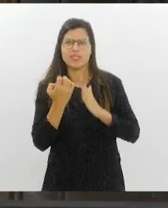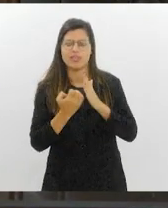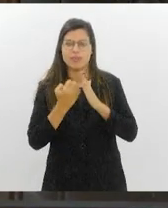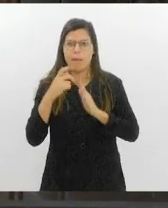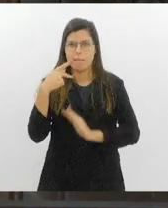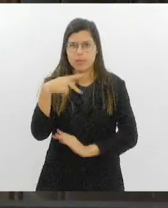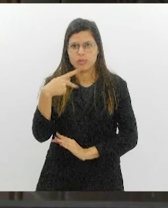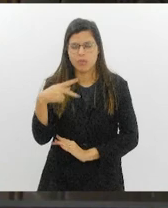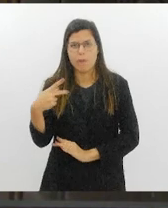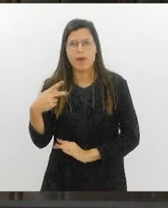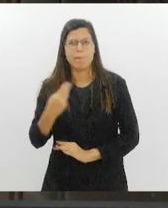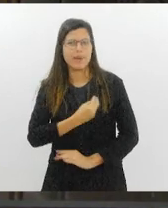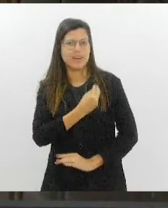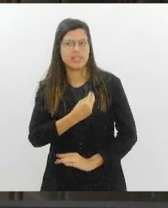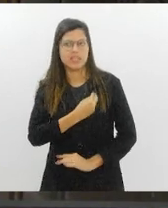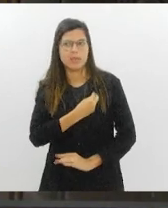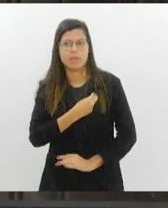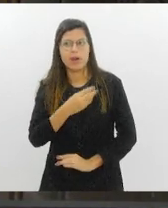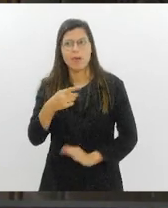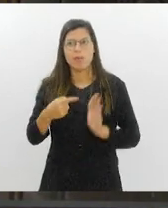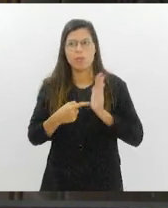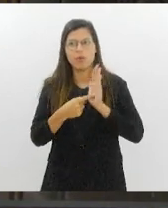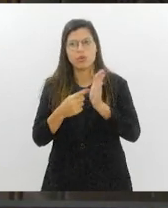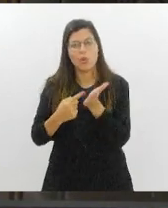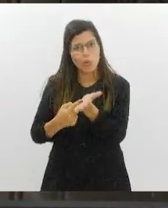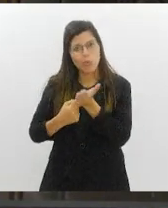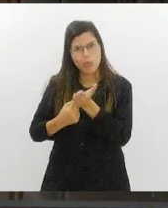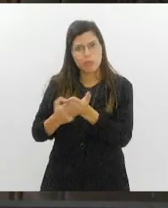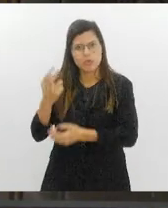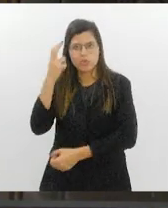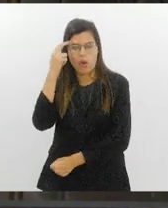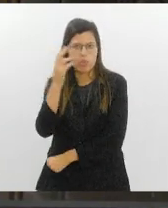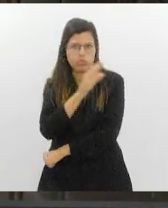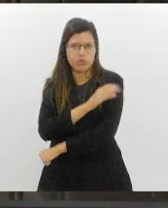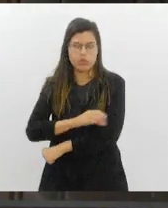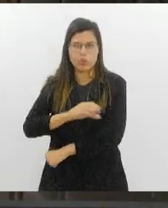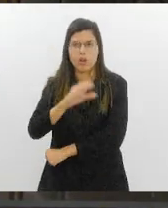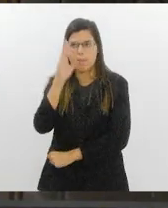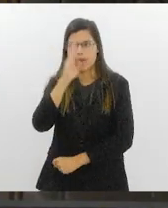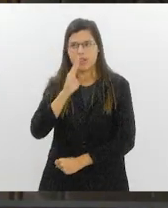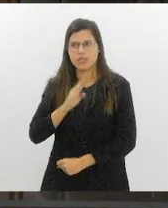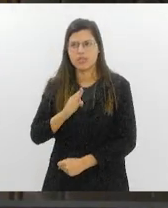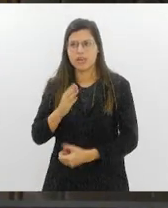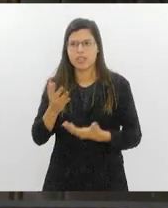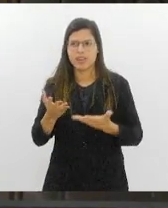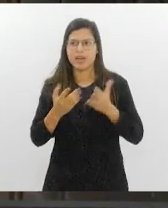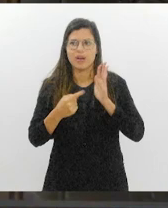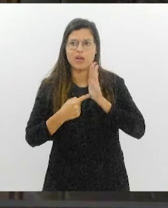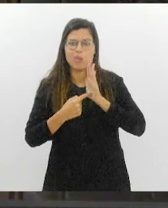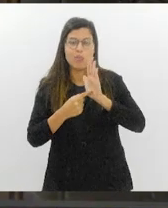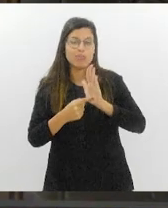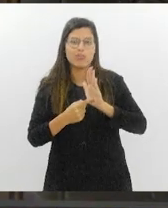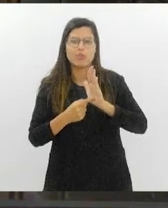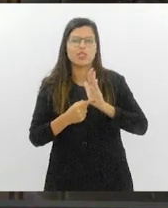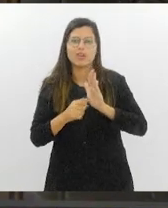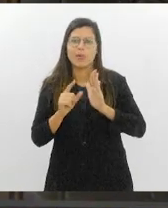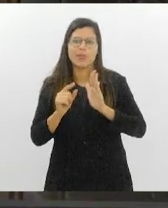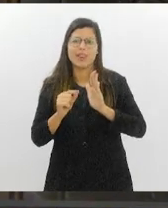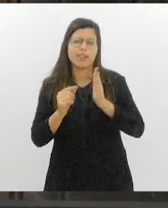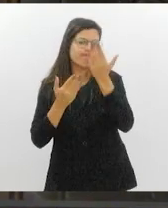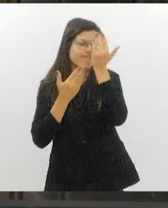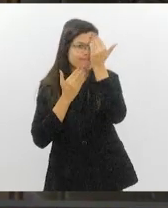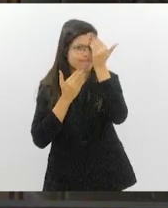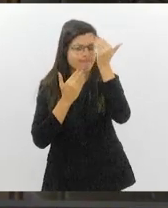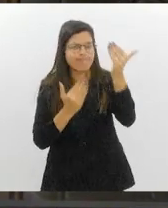jornada, reafirmando nosso compromisso com a cultura brasileira. Quero expressar minha profunda gratidão e